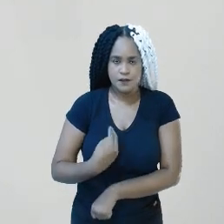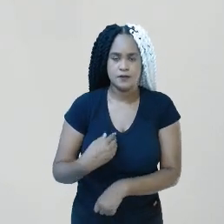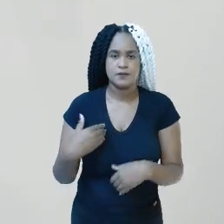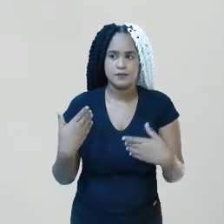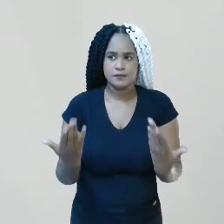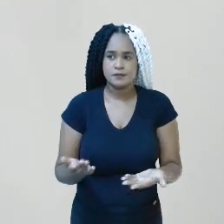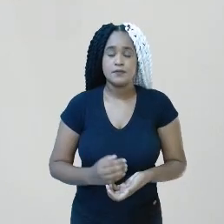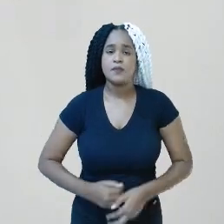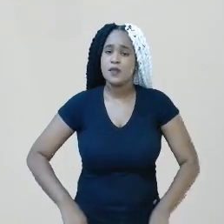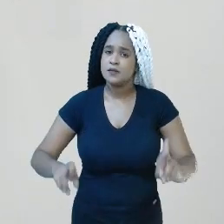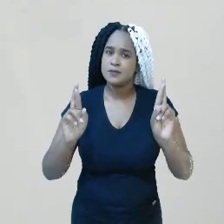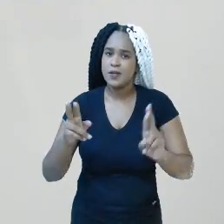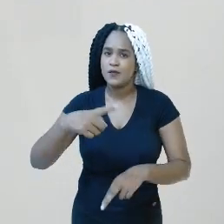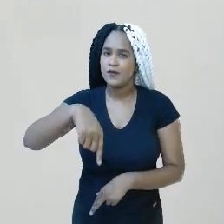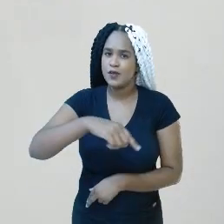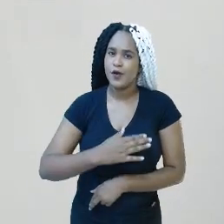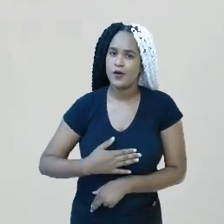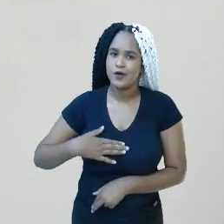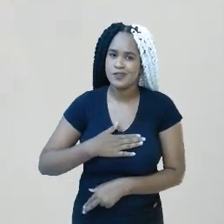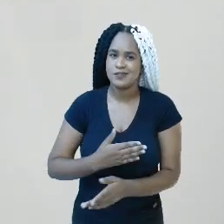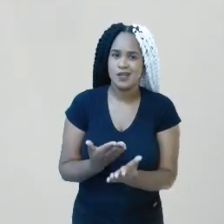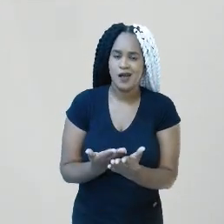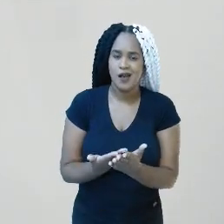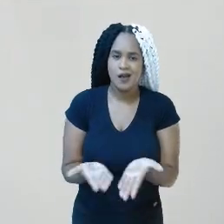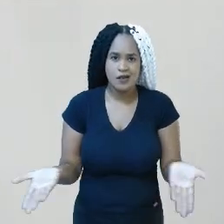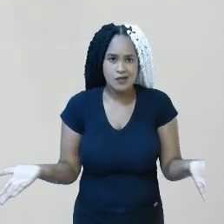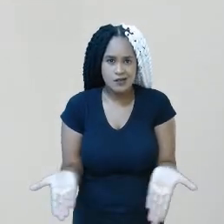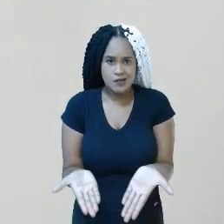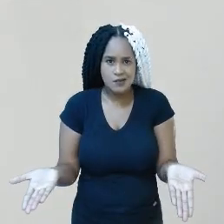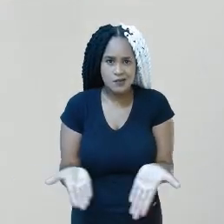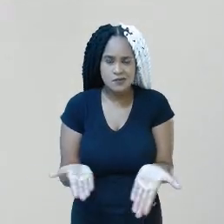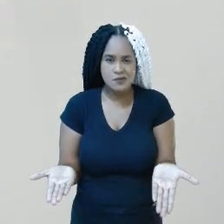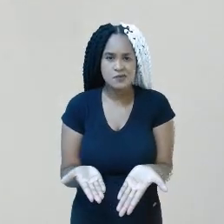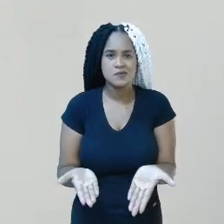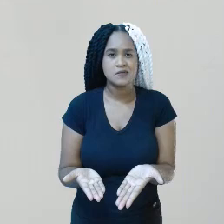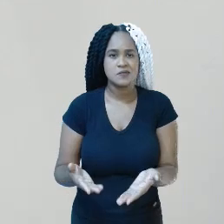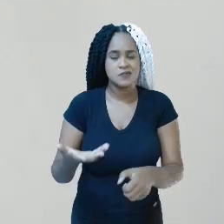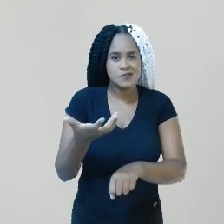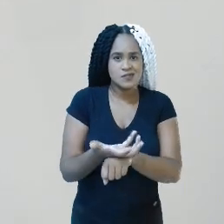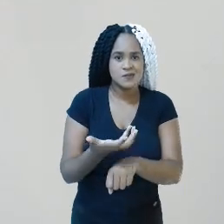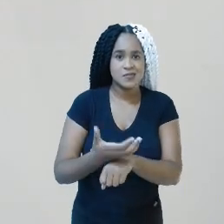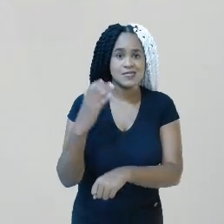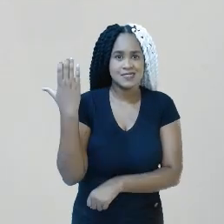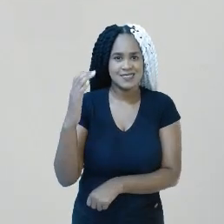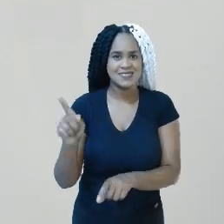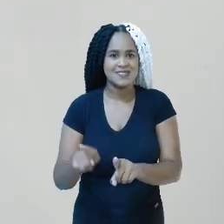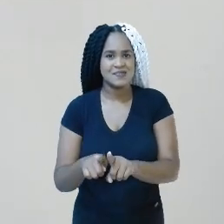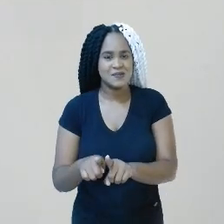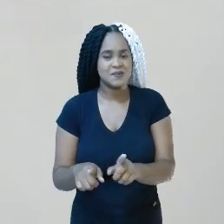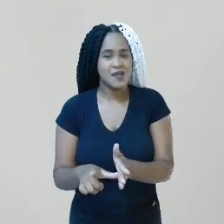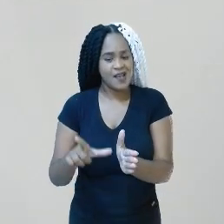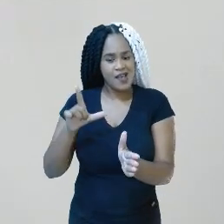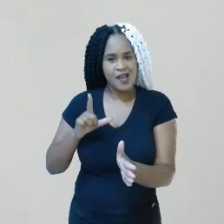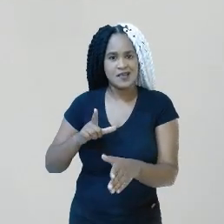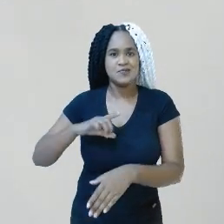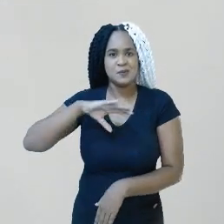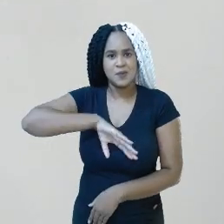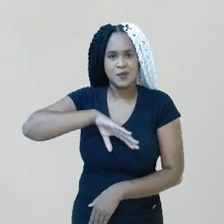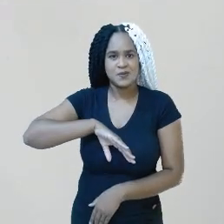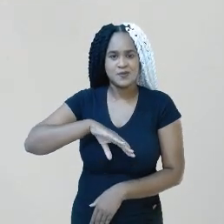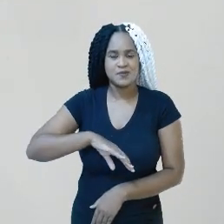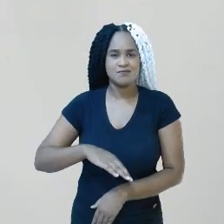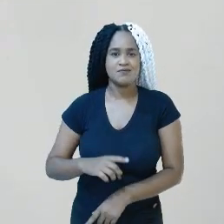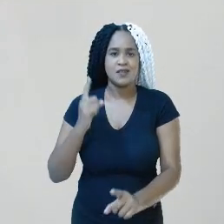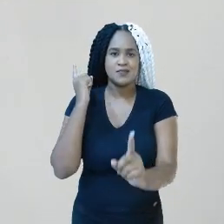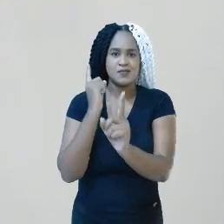Então, gente, espero que vocês tenham gostado da nossa aula de hoje, de ciências, de português também, antes. E é isso